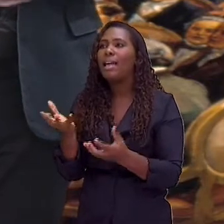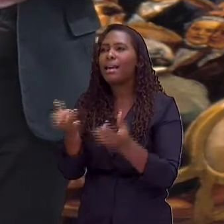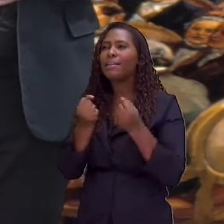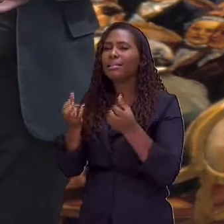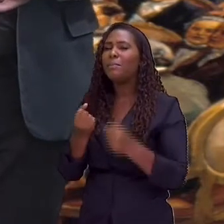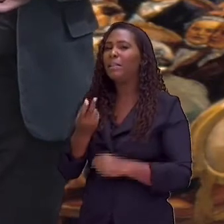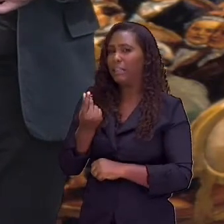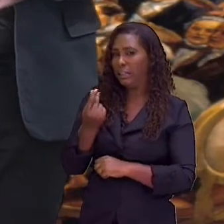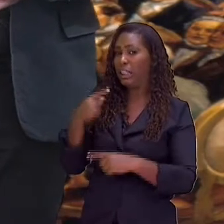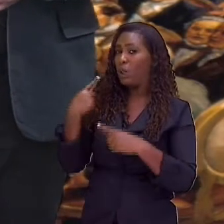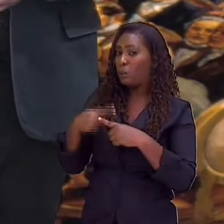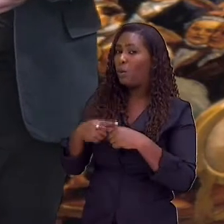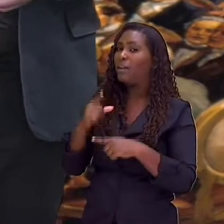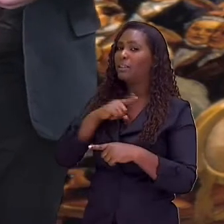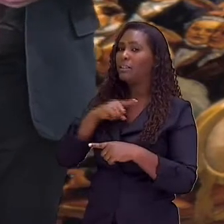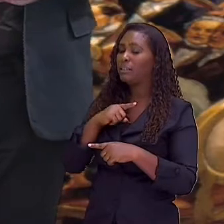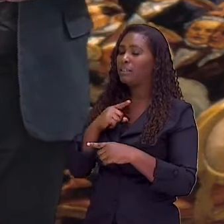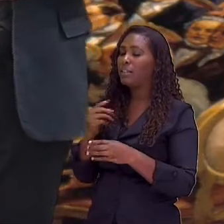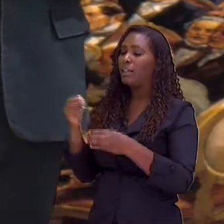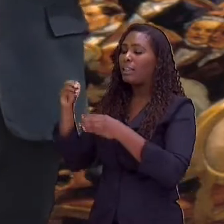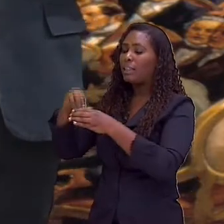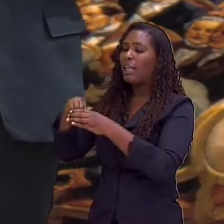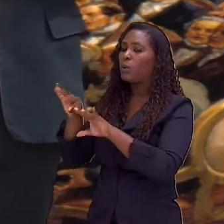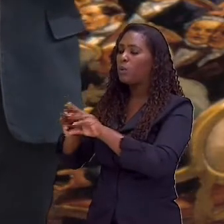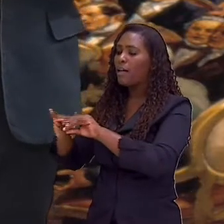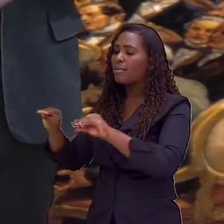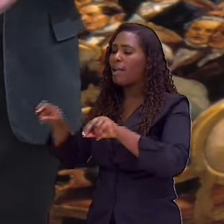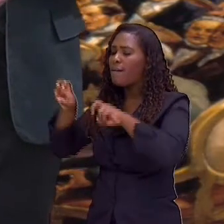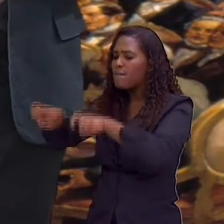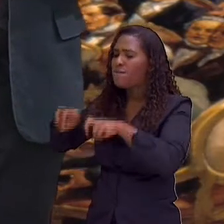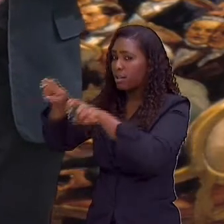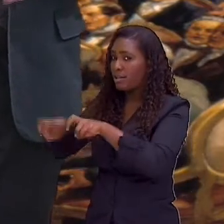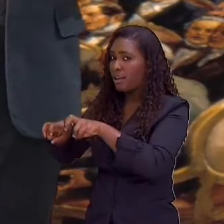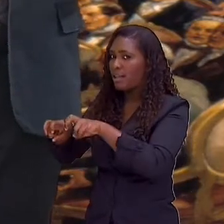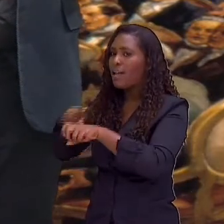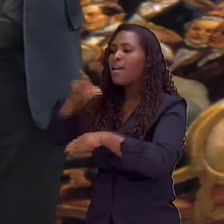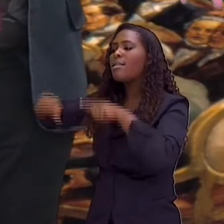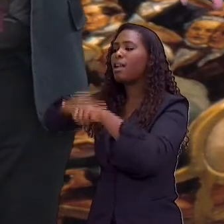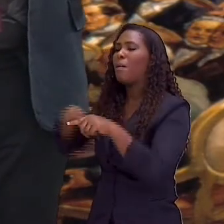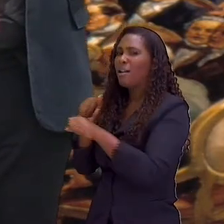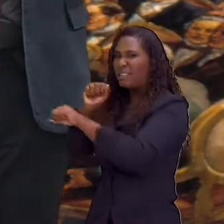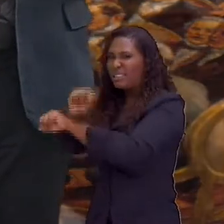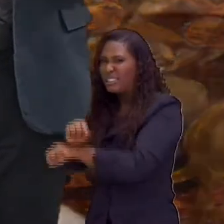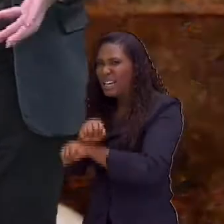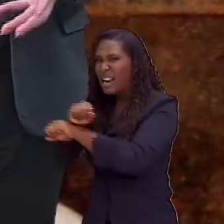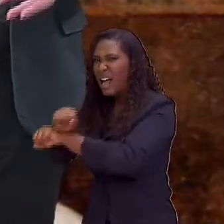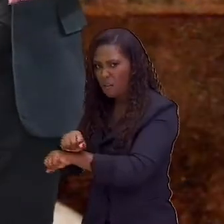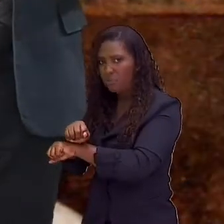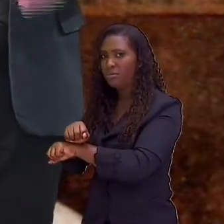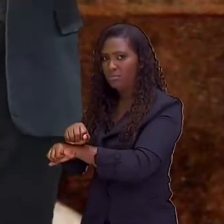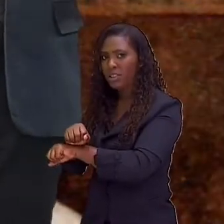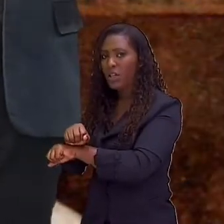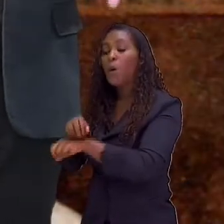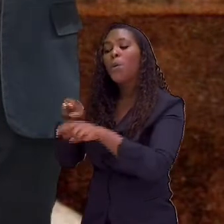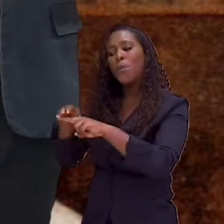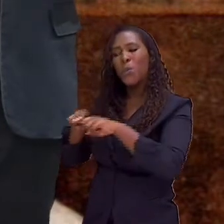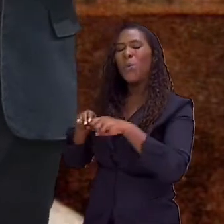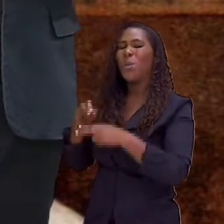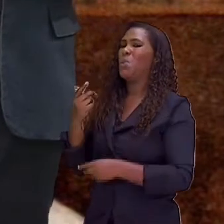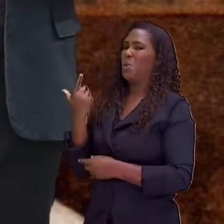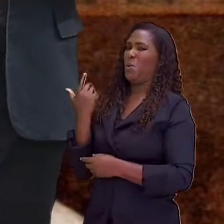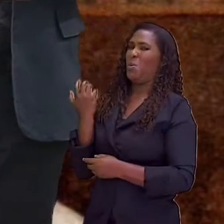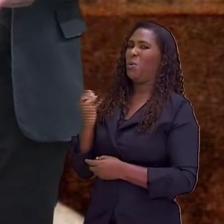na nossa Constituição. Devido às crescentes desavenças entre os deputados e o imperador, estimando